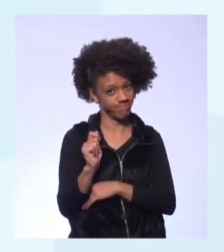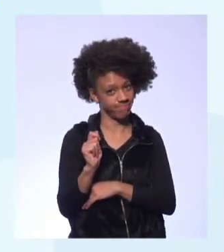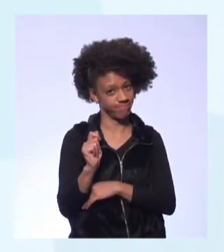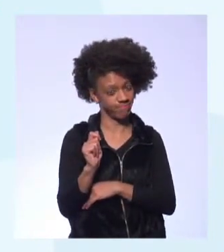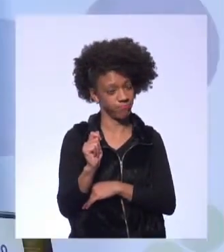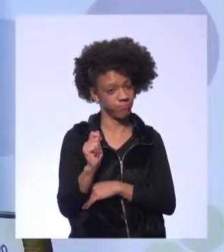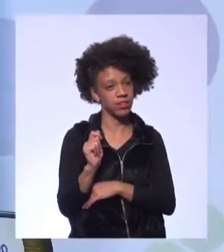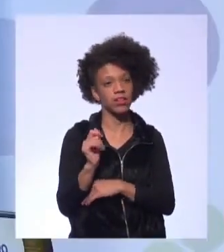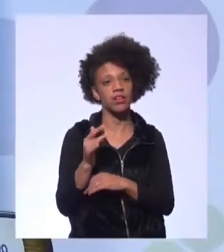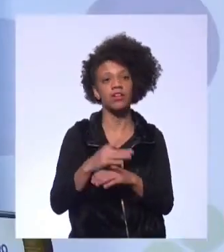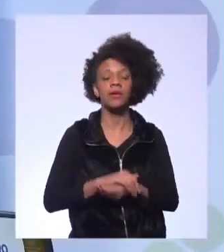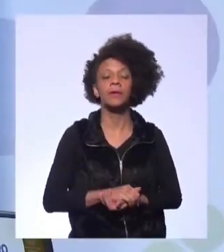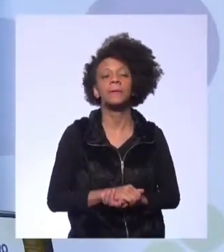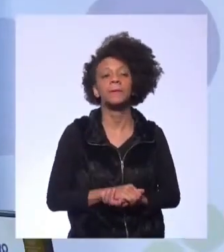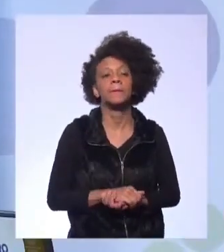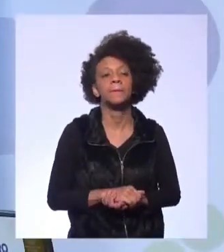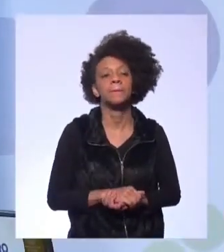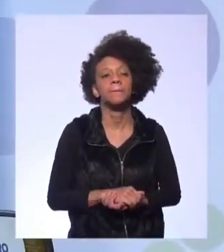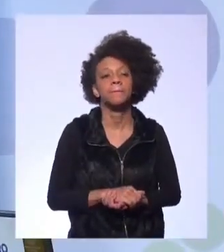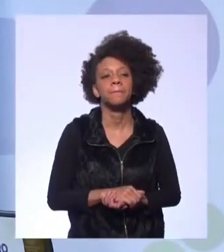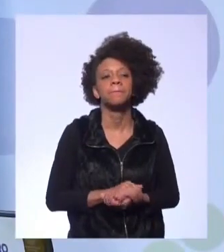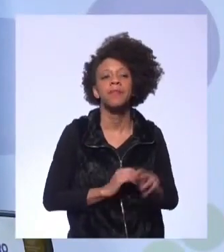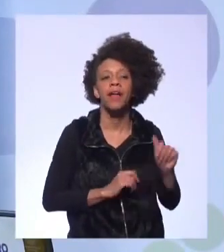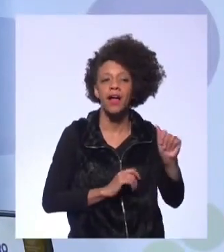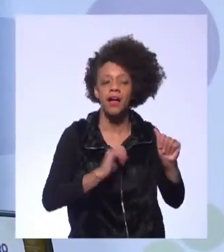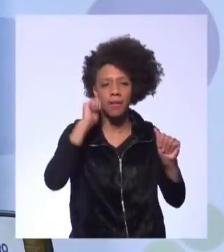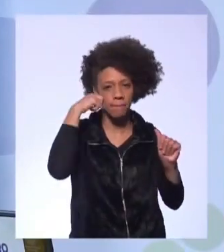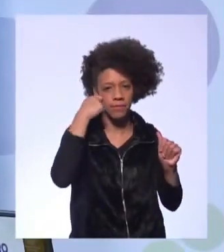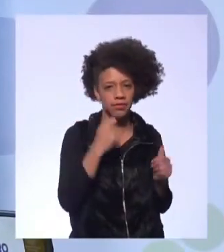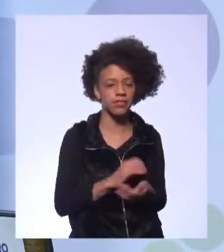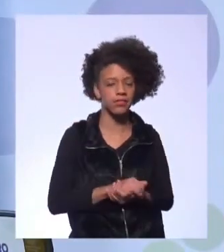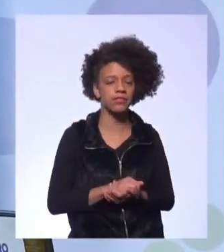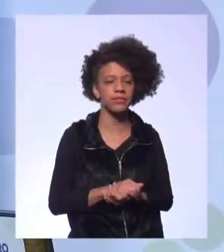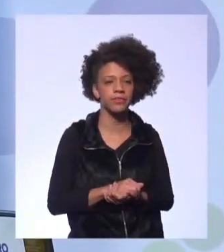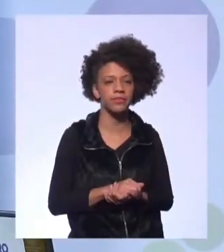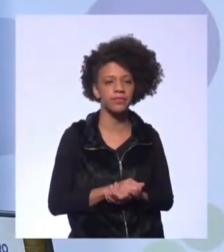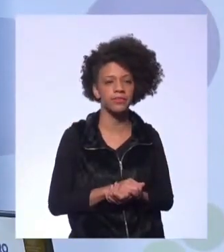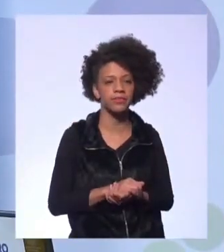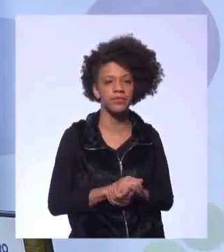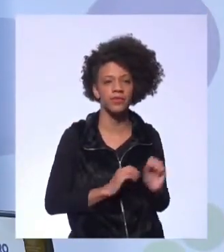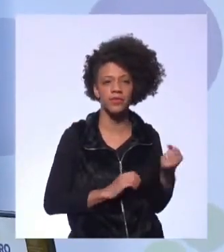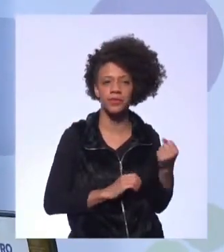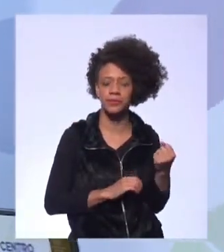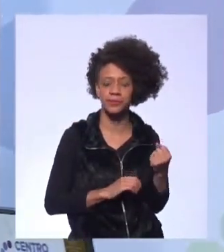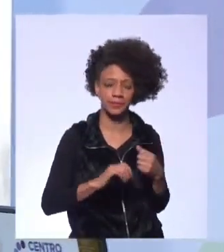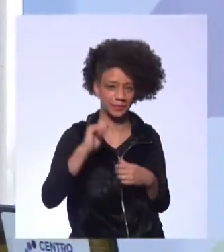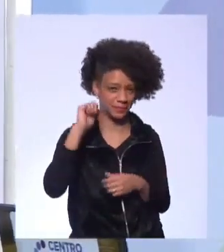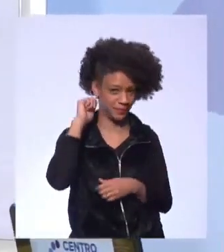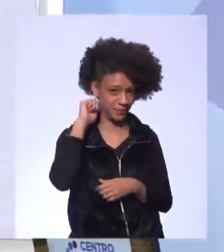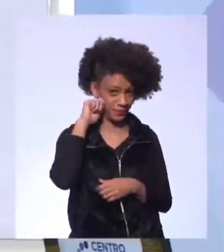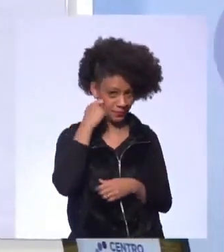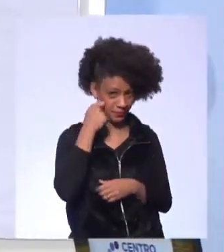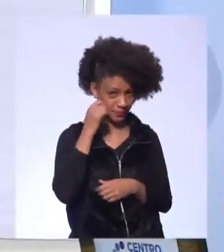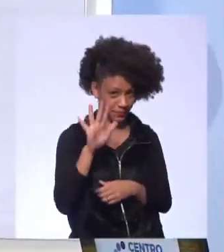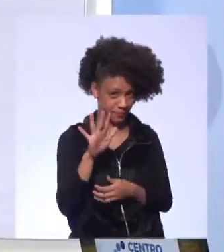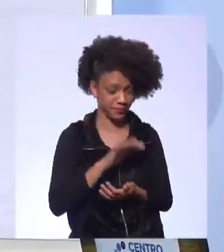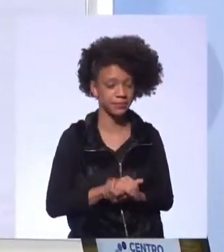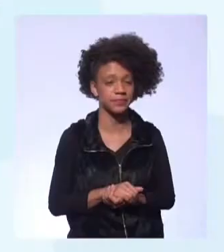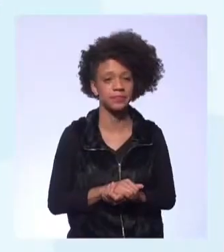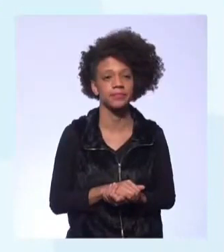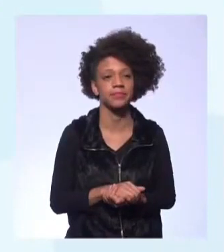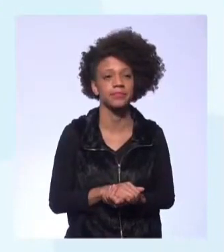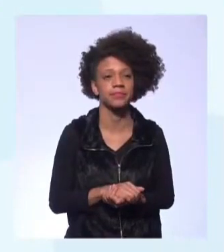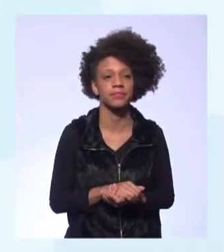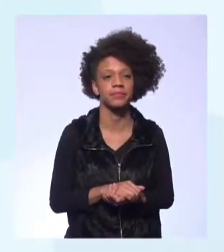Né? Vamos pôr assim que é as bolinhas pretas. Então, eu tenho 8A. Ok? Voltando lá,